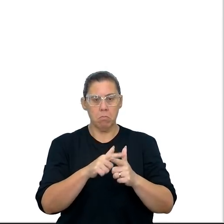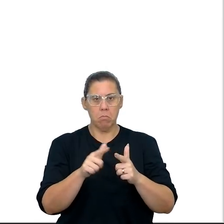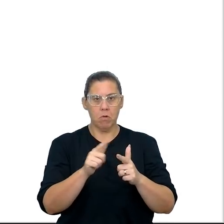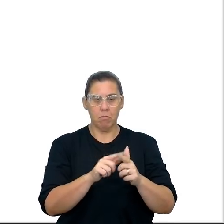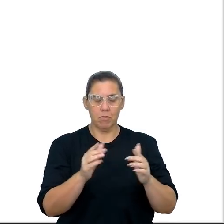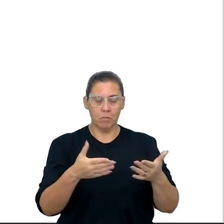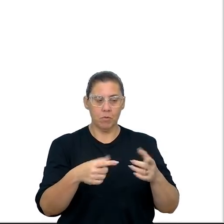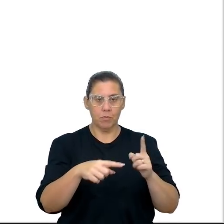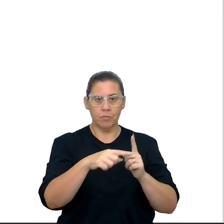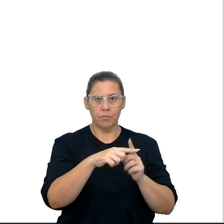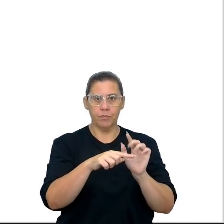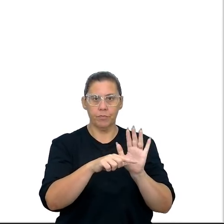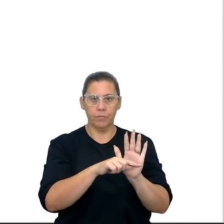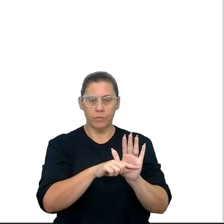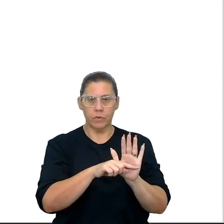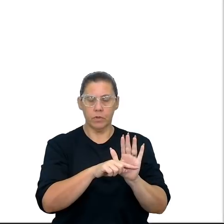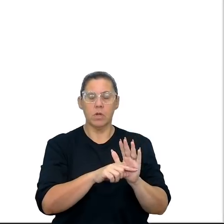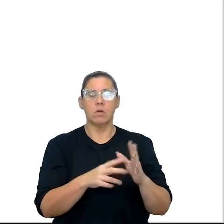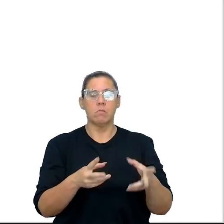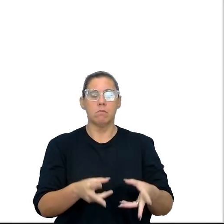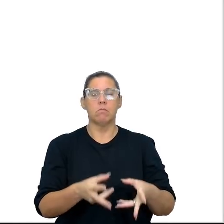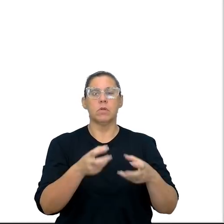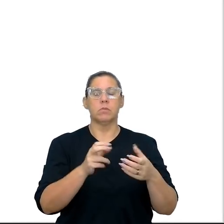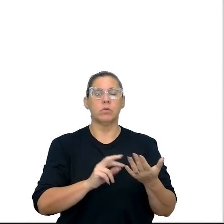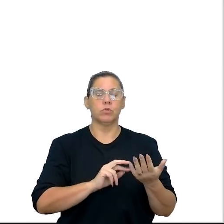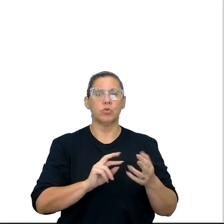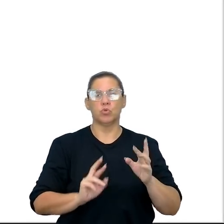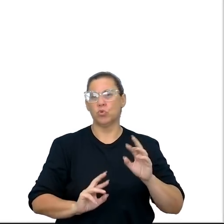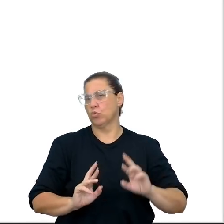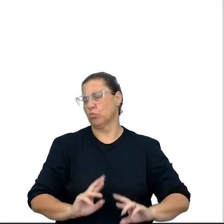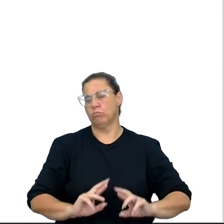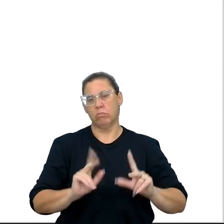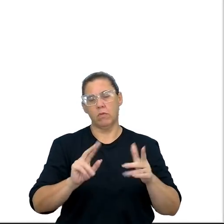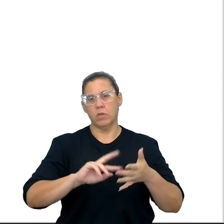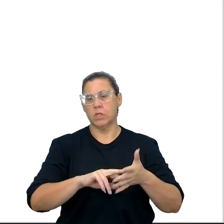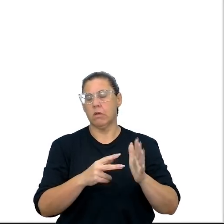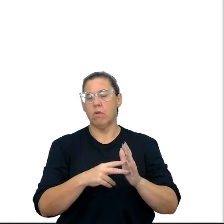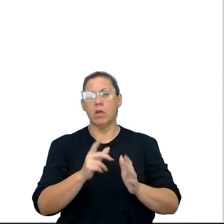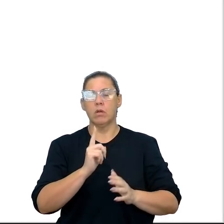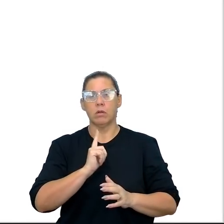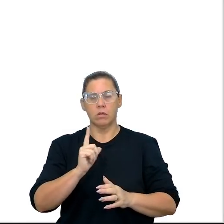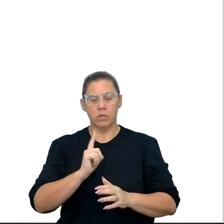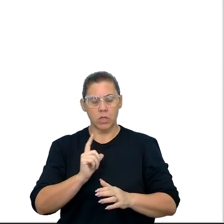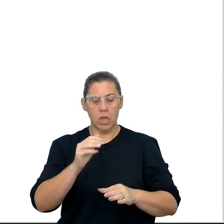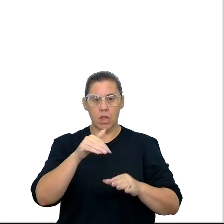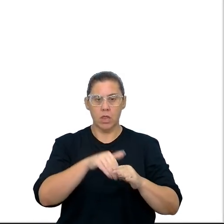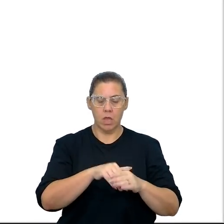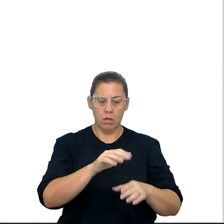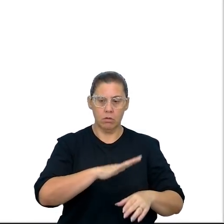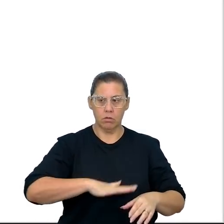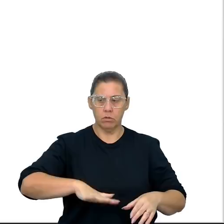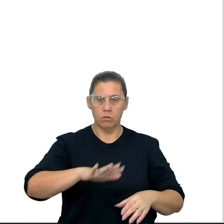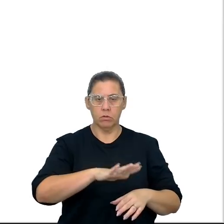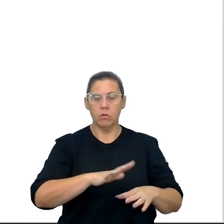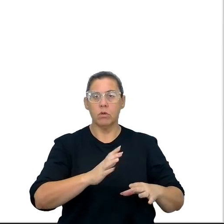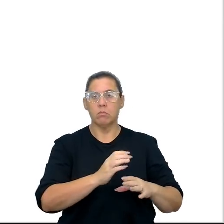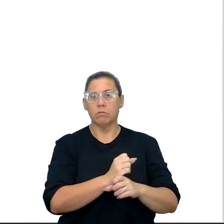com a adição e a subtração, né, observando os diferentes significados que elas possuem dentro do campo